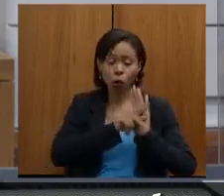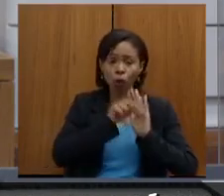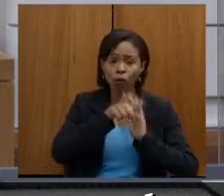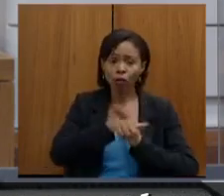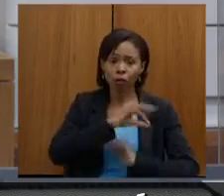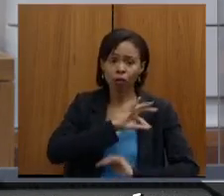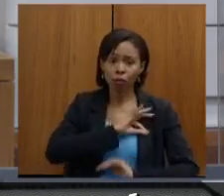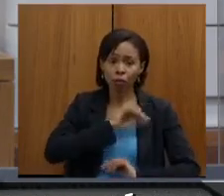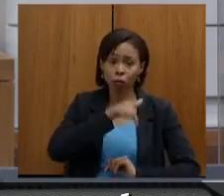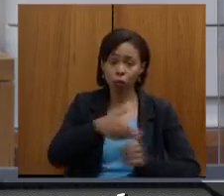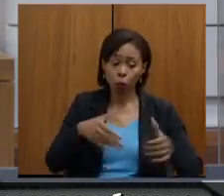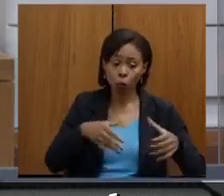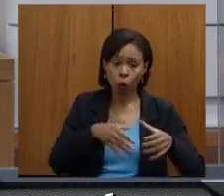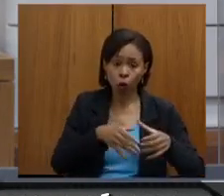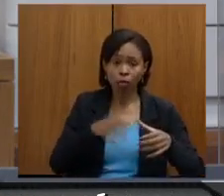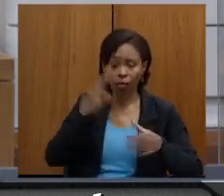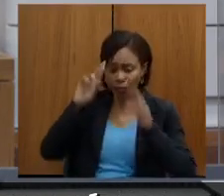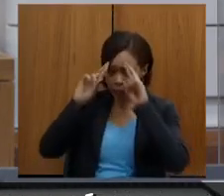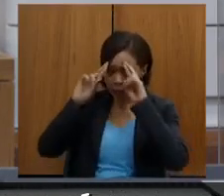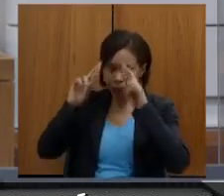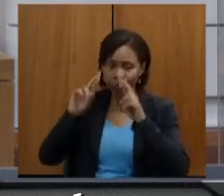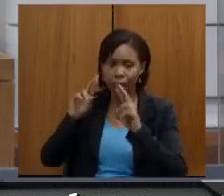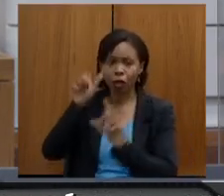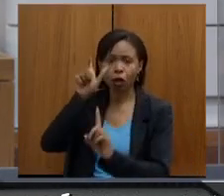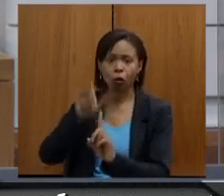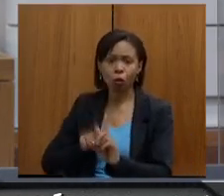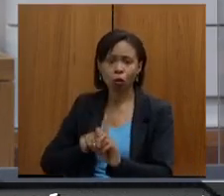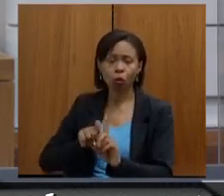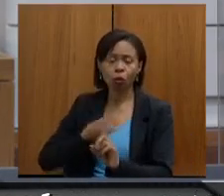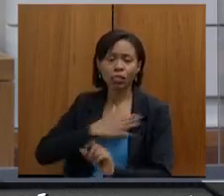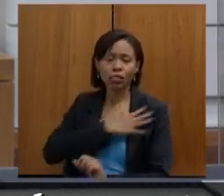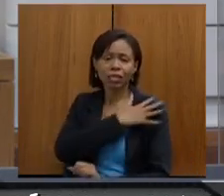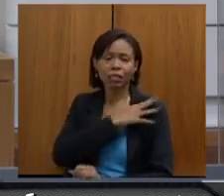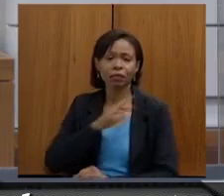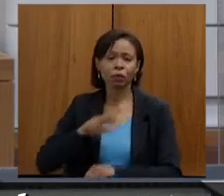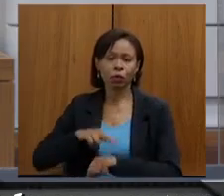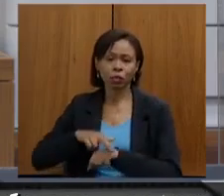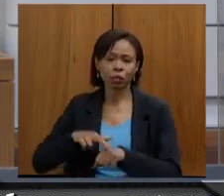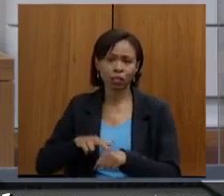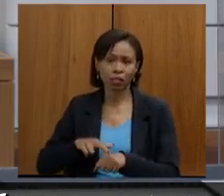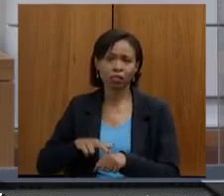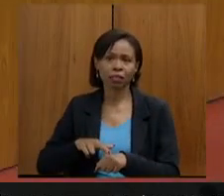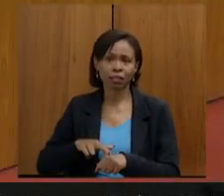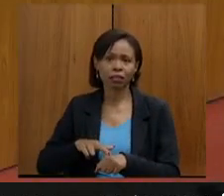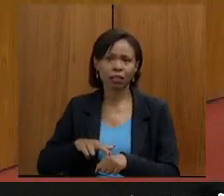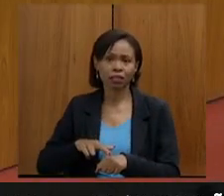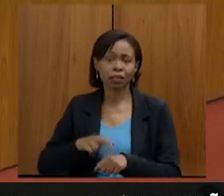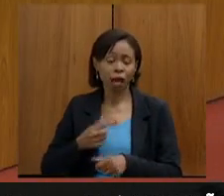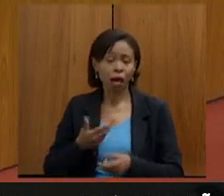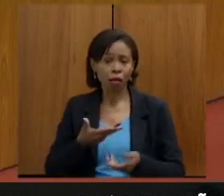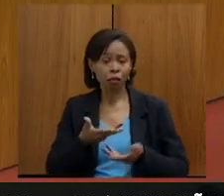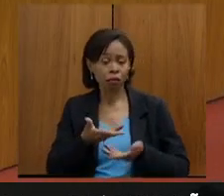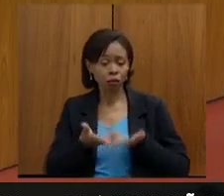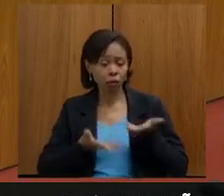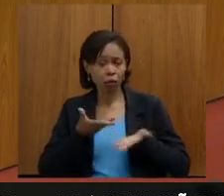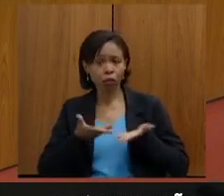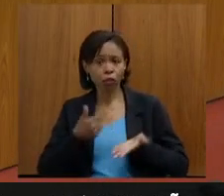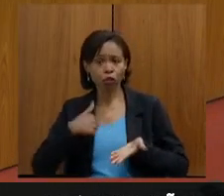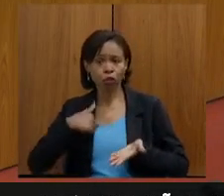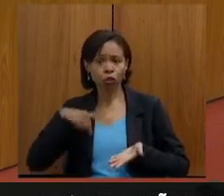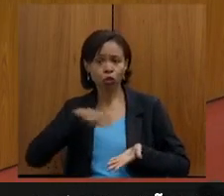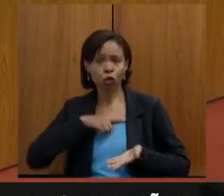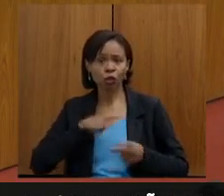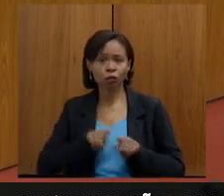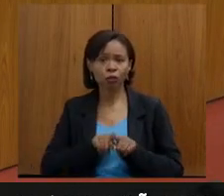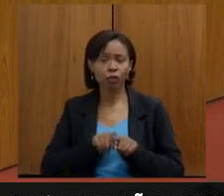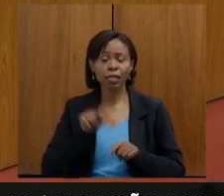ao respeitar o sargento Rodrigues nós somos atendidos também que nós sabemos um homem que apresentou mais de